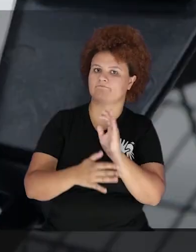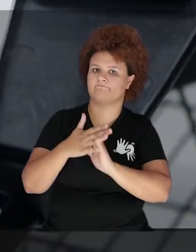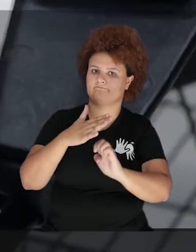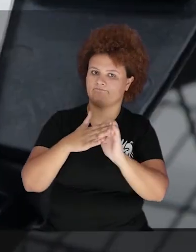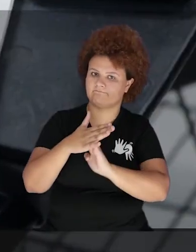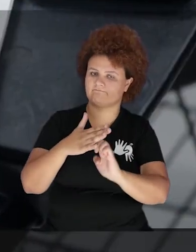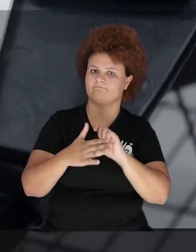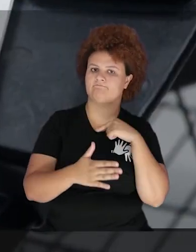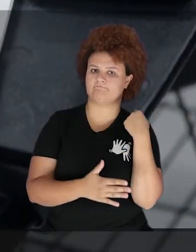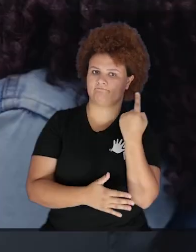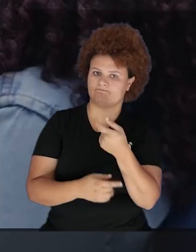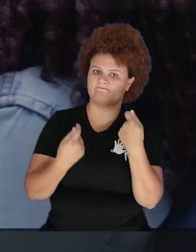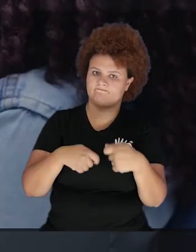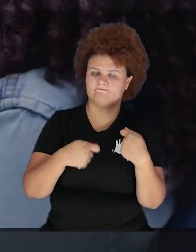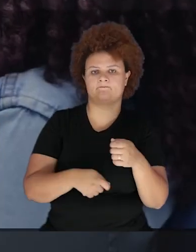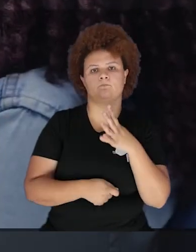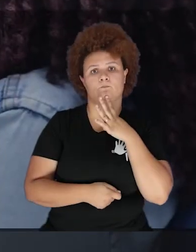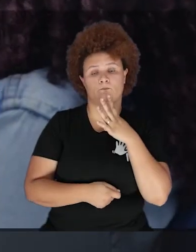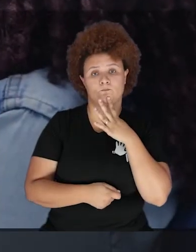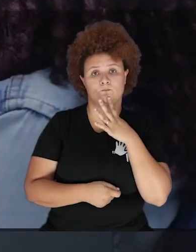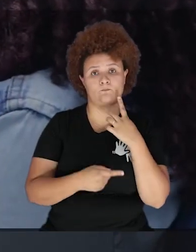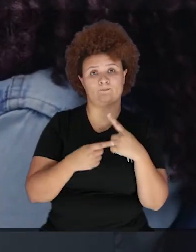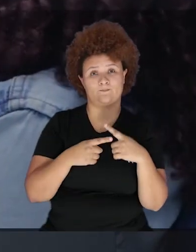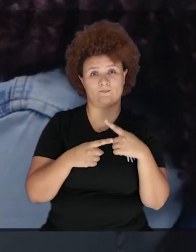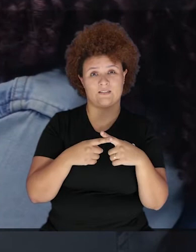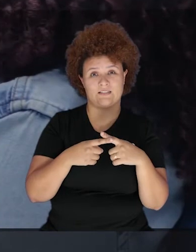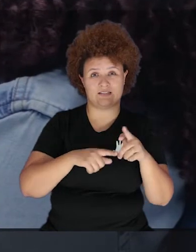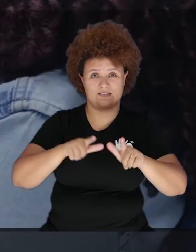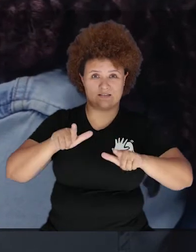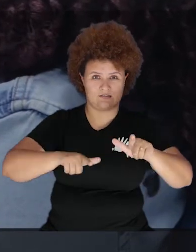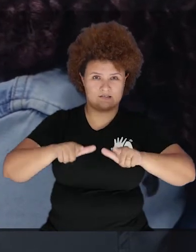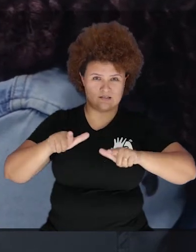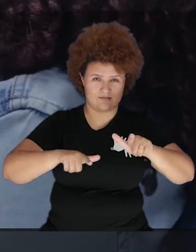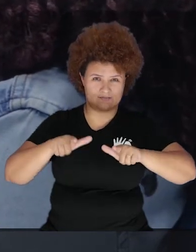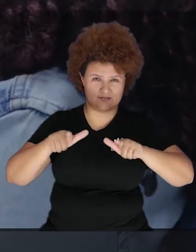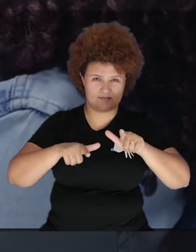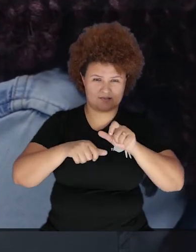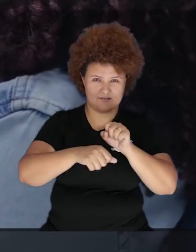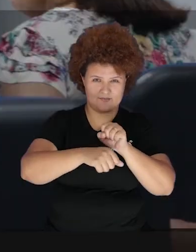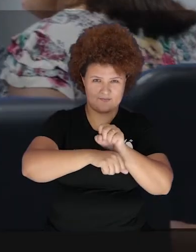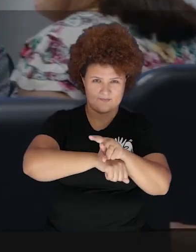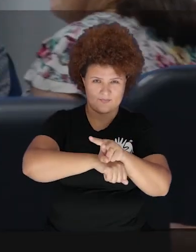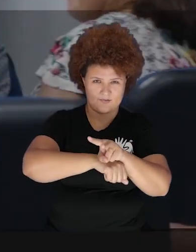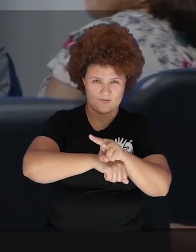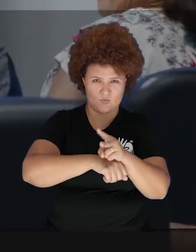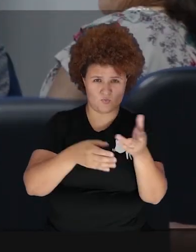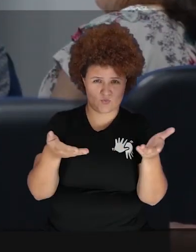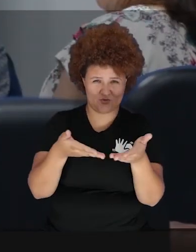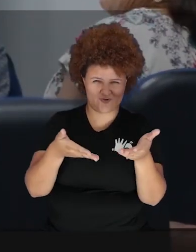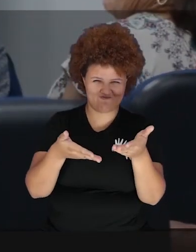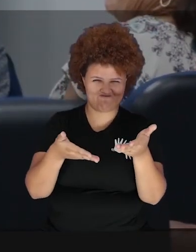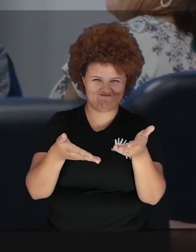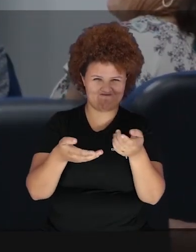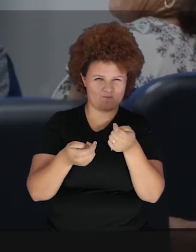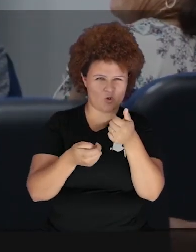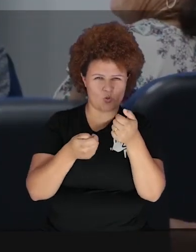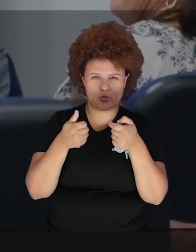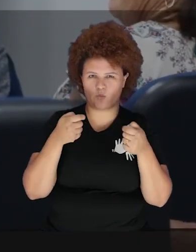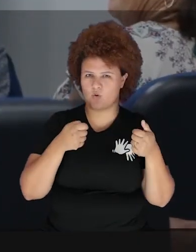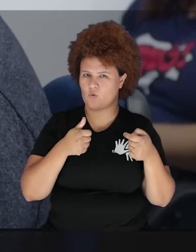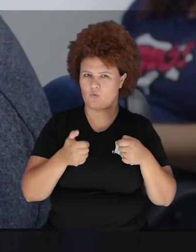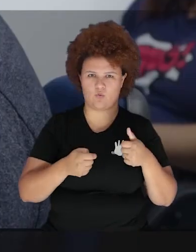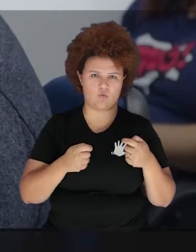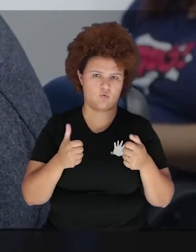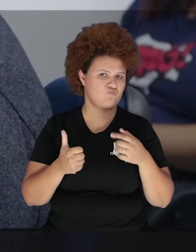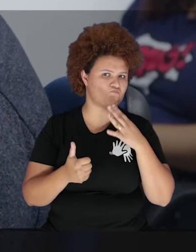por aí. E outra, como o emprego está uma coisa hoje praticamente inexistente, né? Quer dizer,